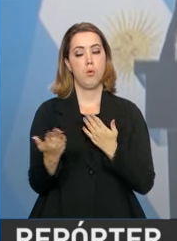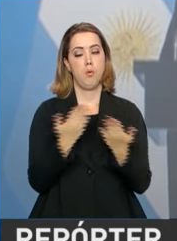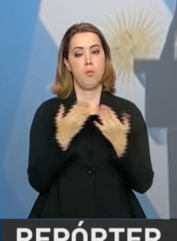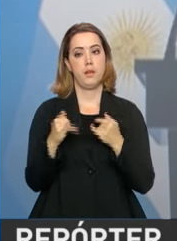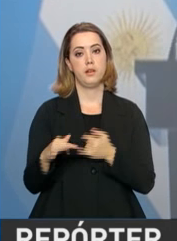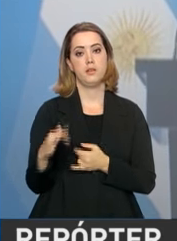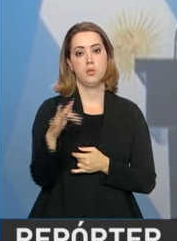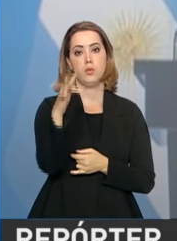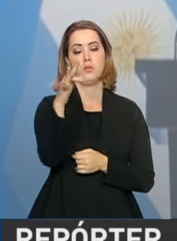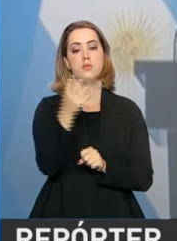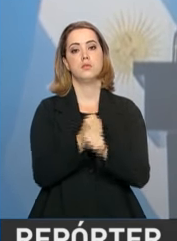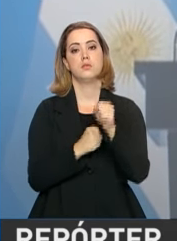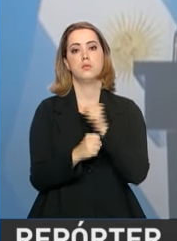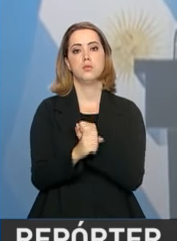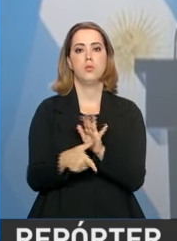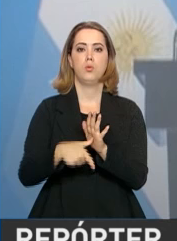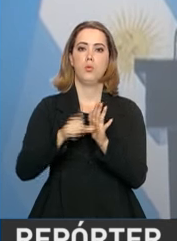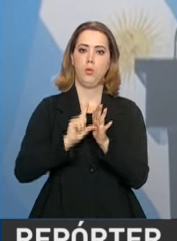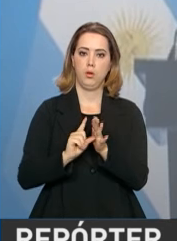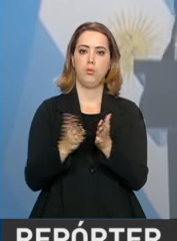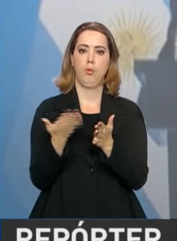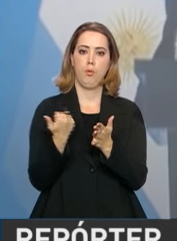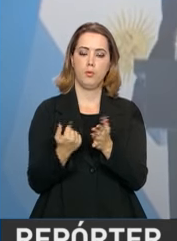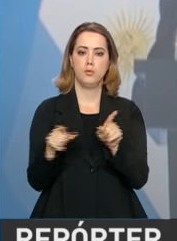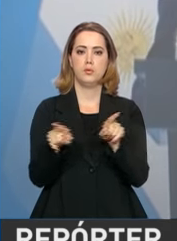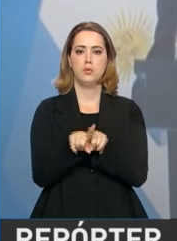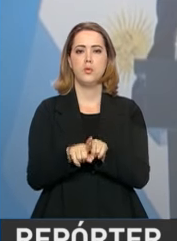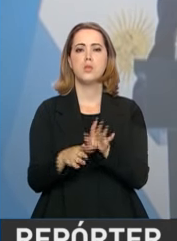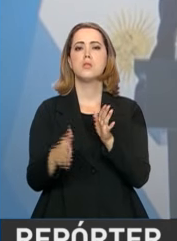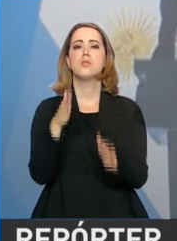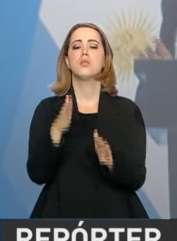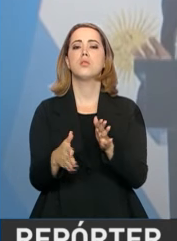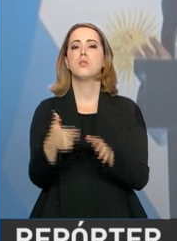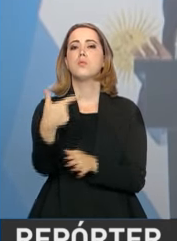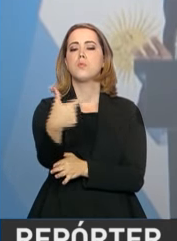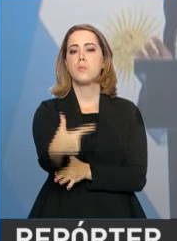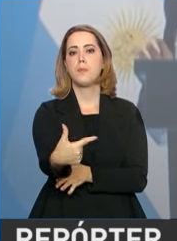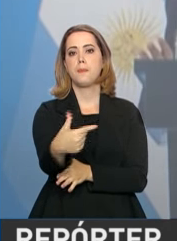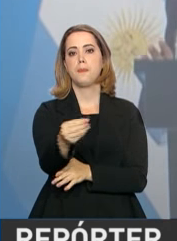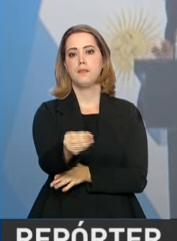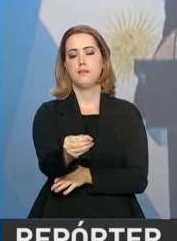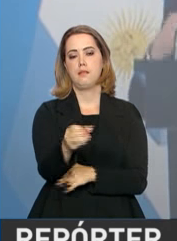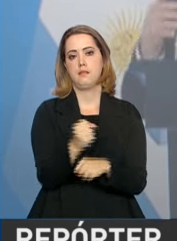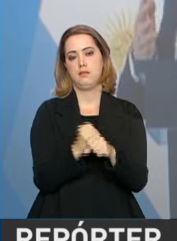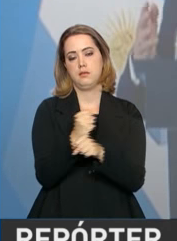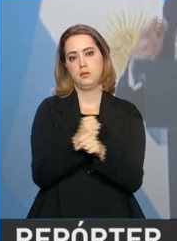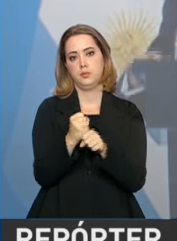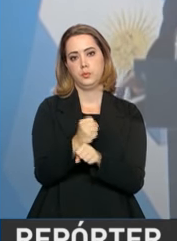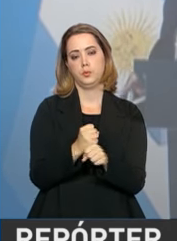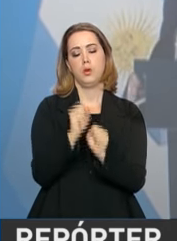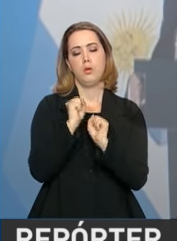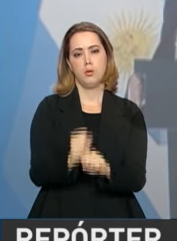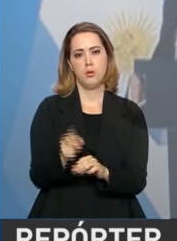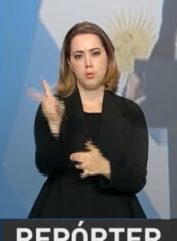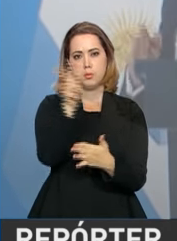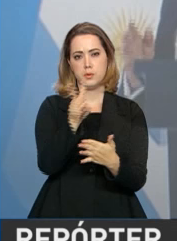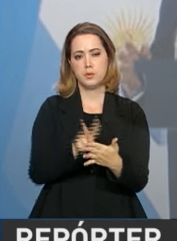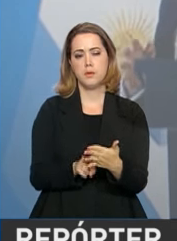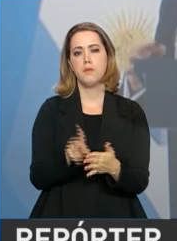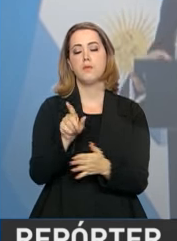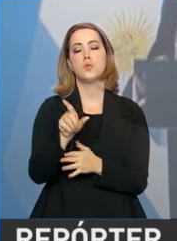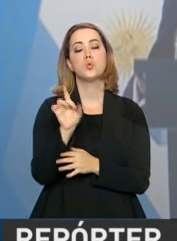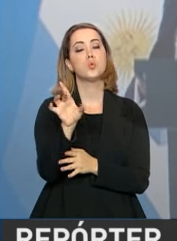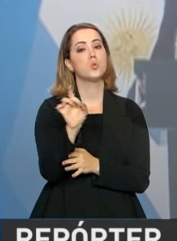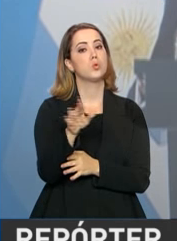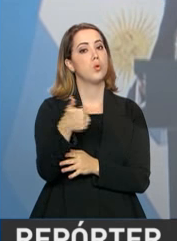anterior. E é um projeto que tem um prazo de execução de 20 anos, revisável apenas no